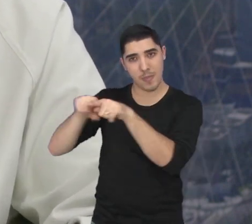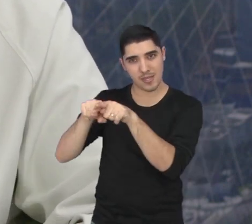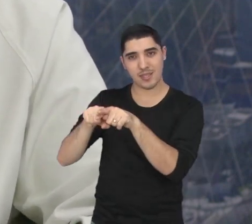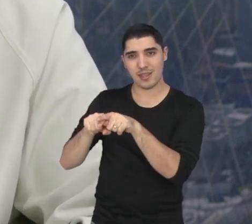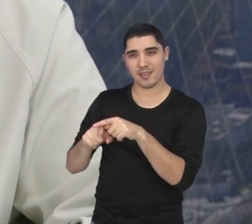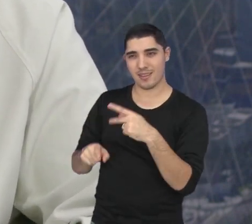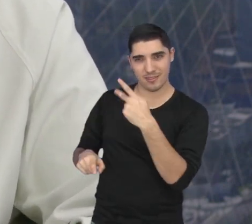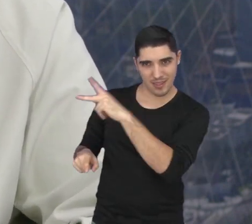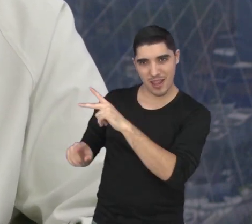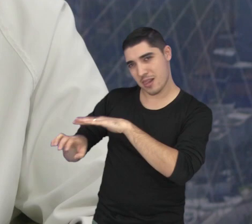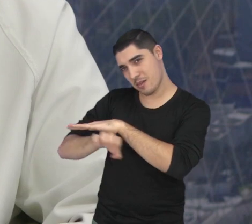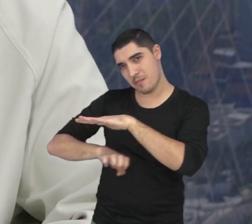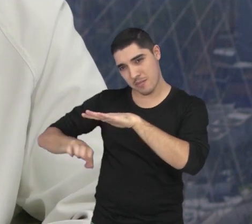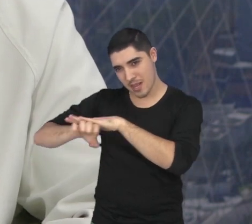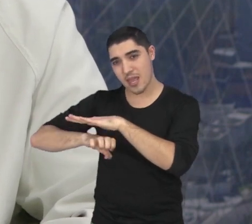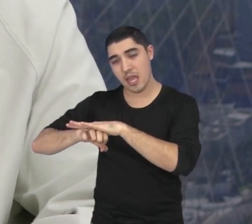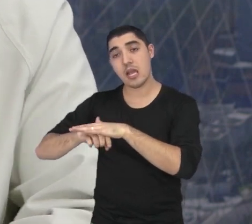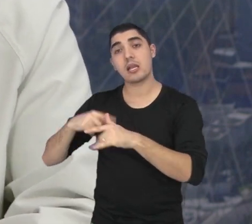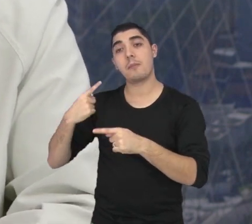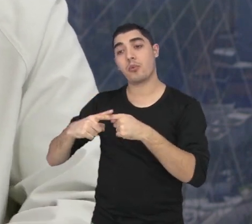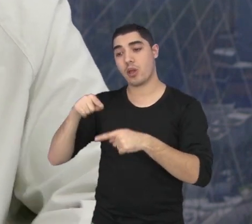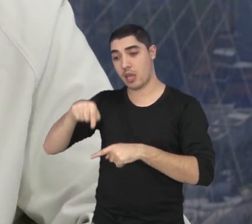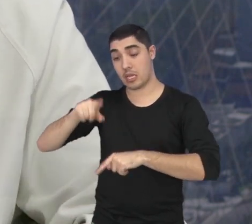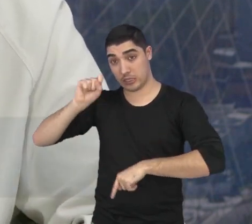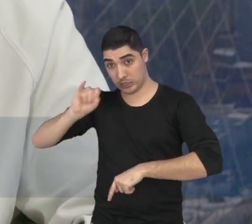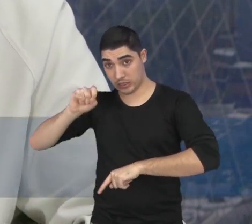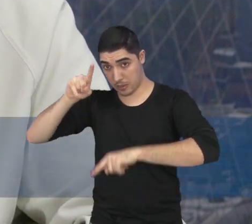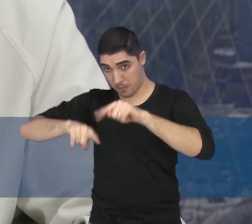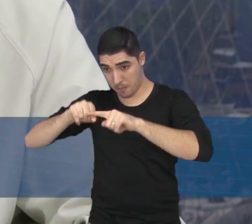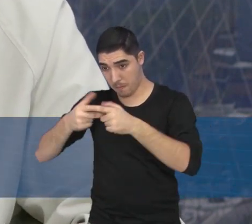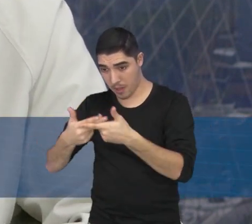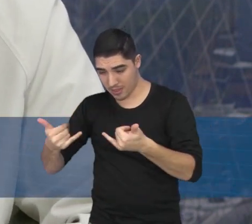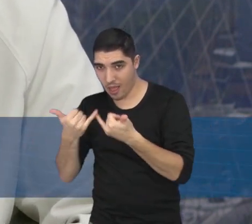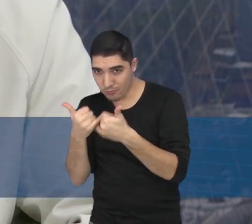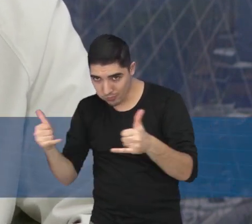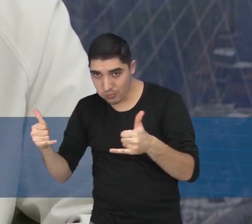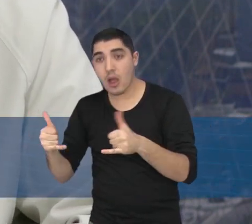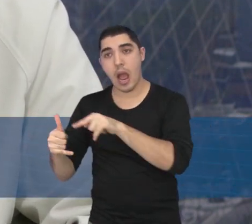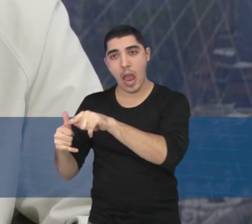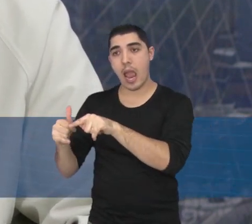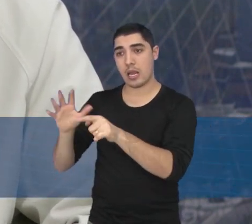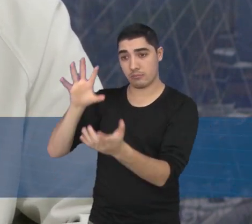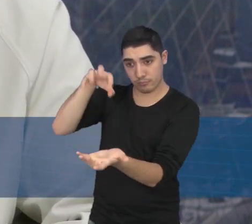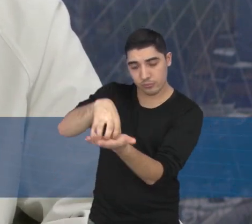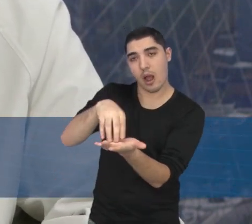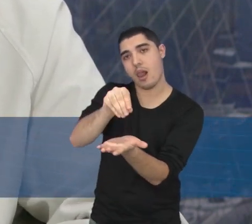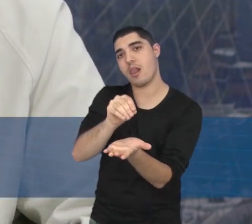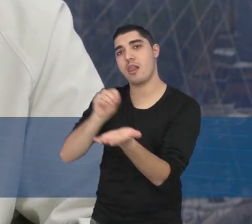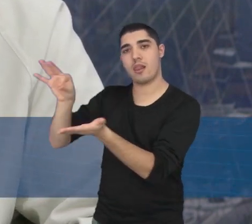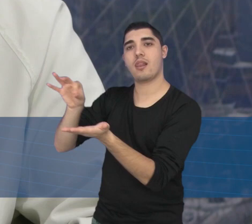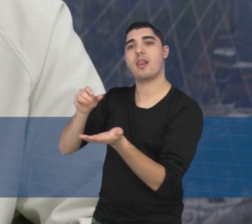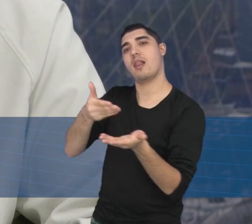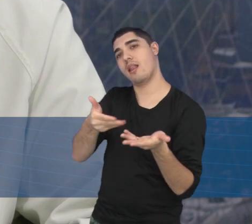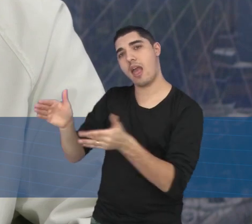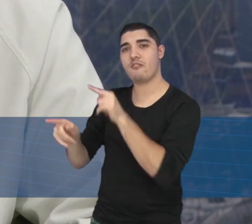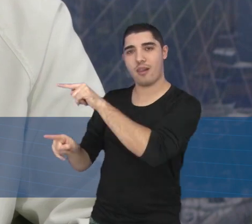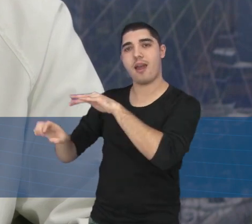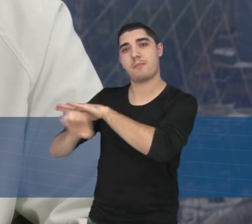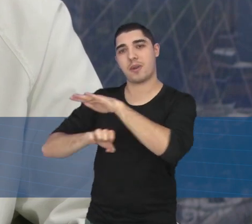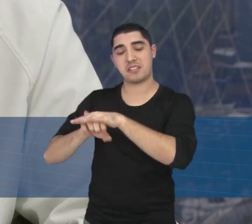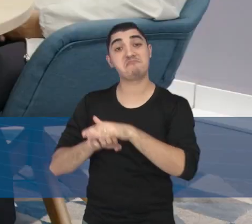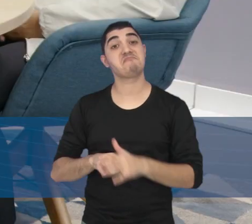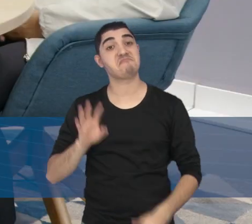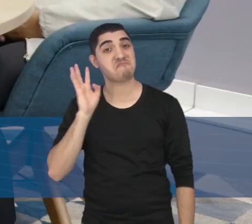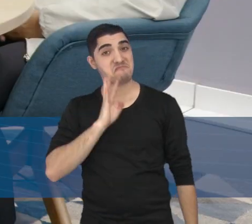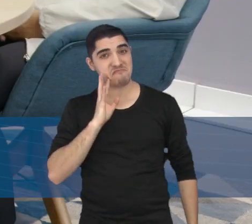com a GMC Log, onde esses dispositivos eletrônicos que estão chegando nos PEVs pelos munícipes são direcionados para eles.